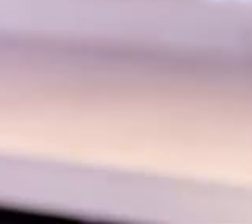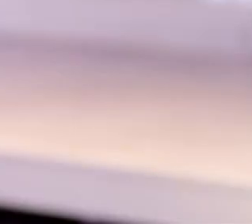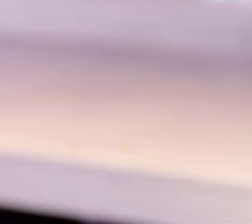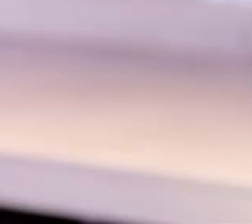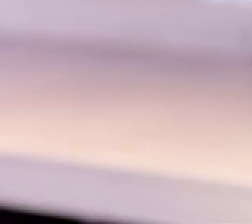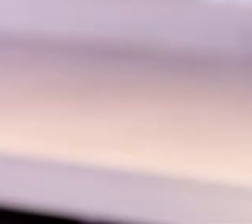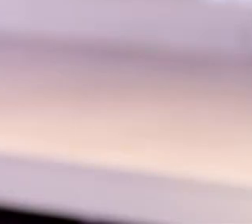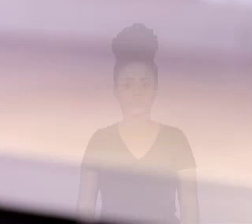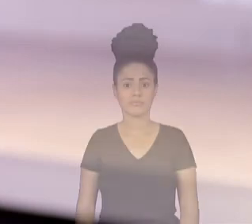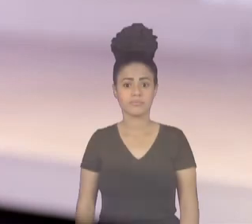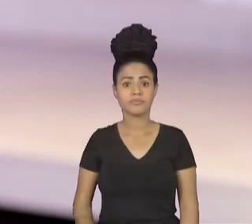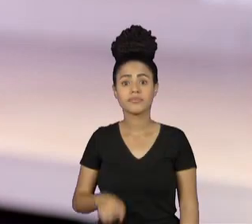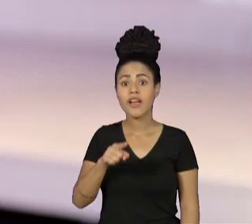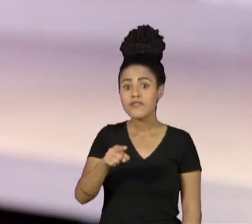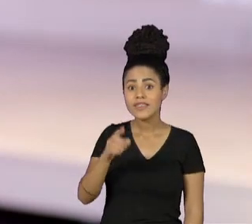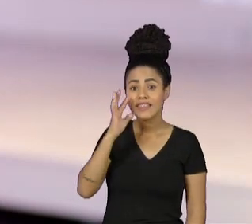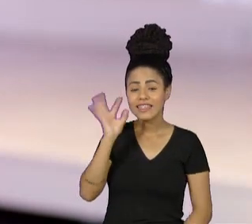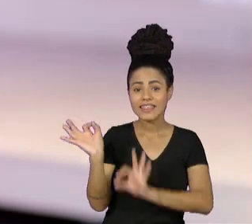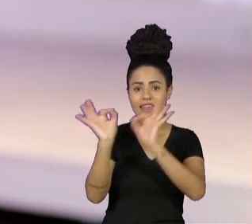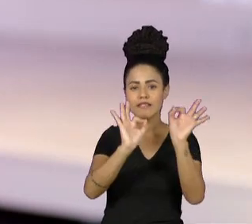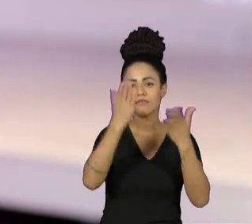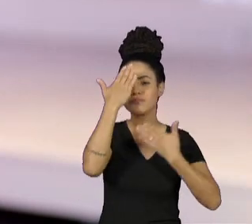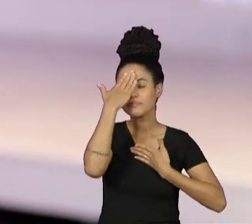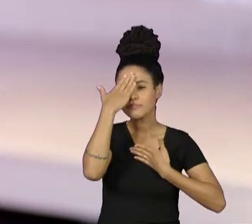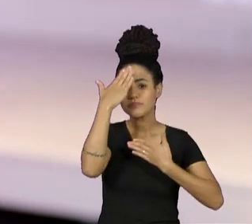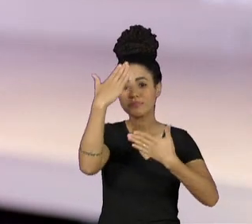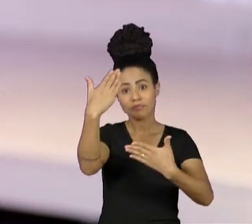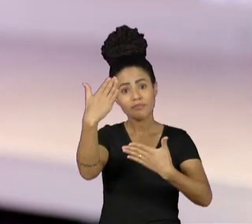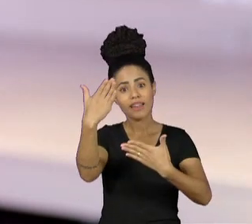A você, caro telespectador, muito obrigado pela